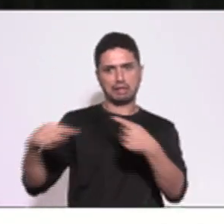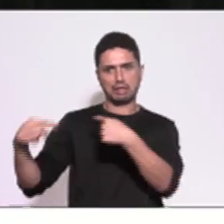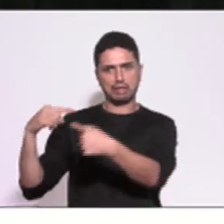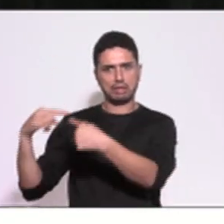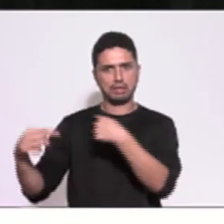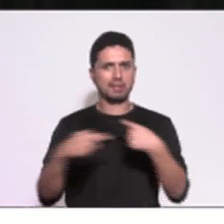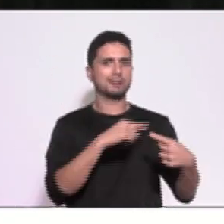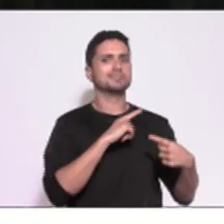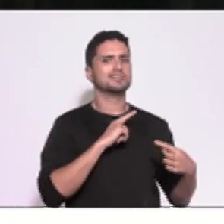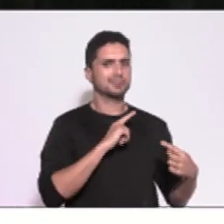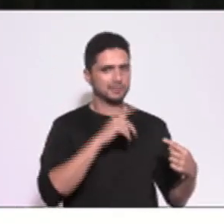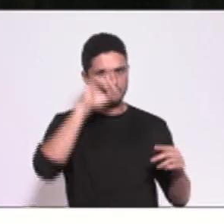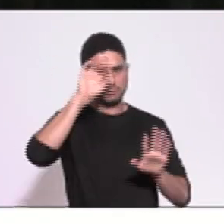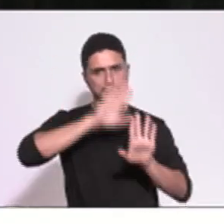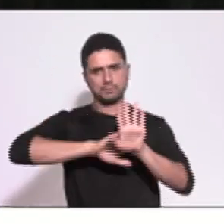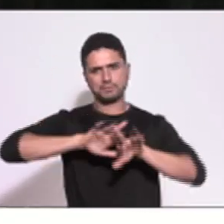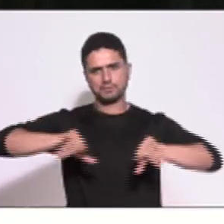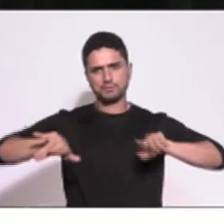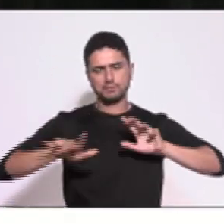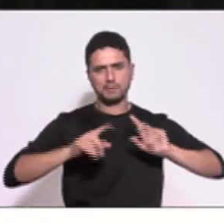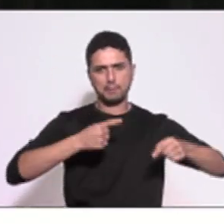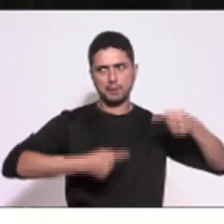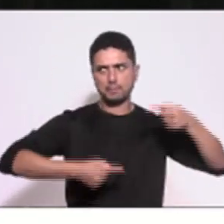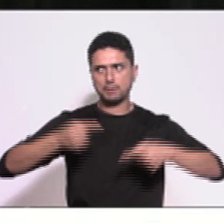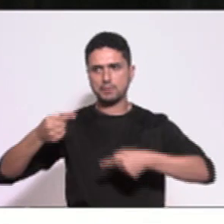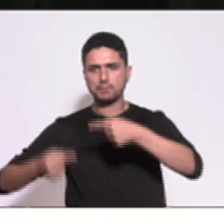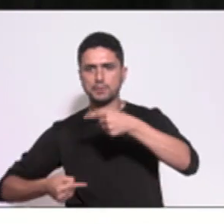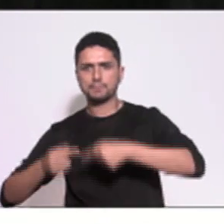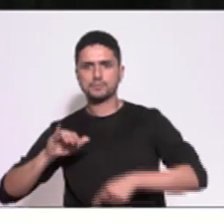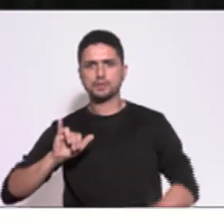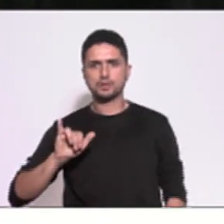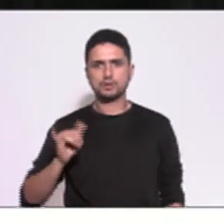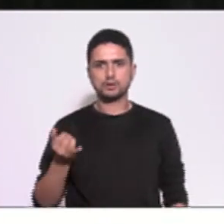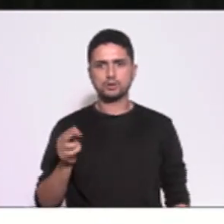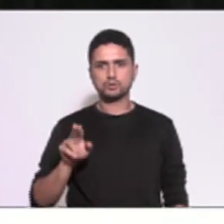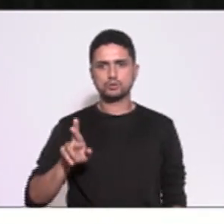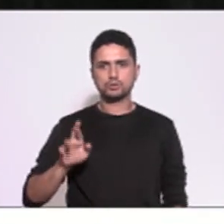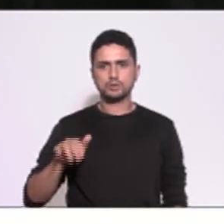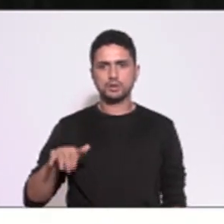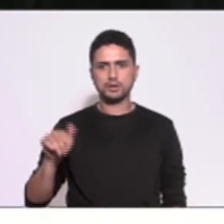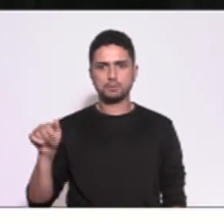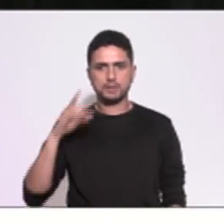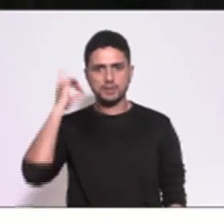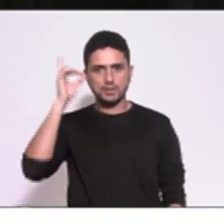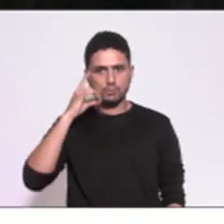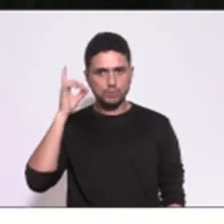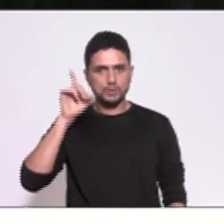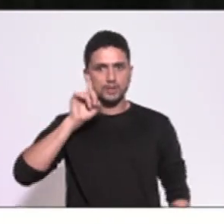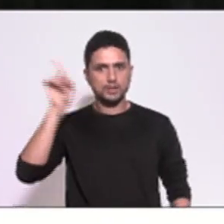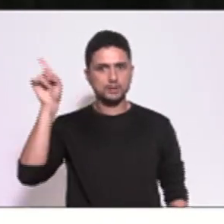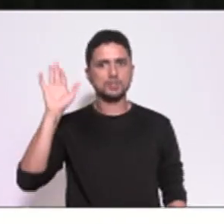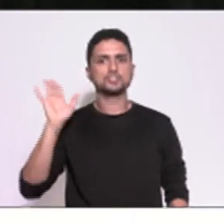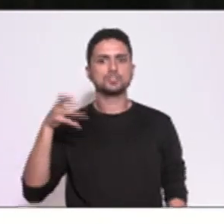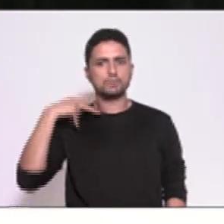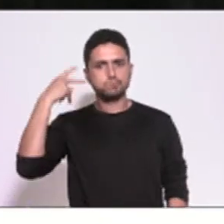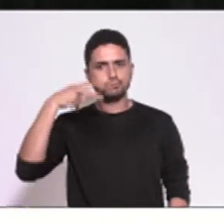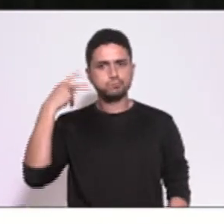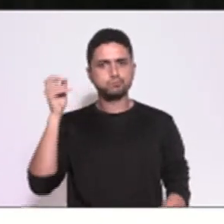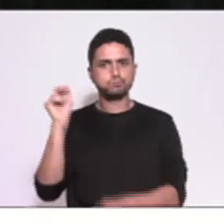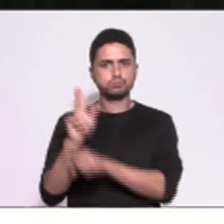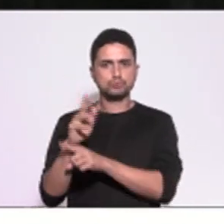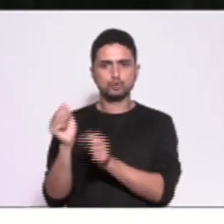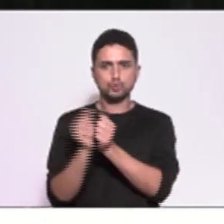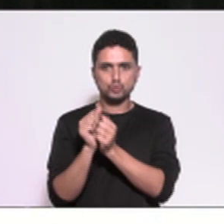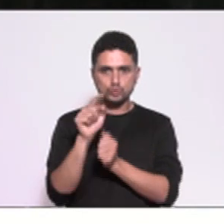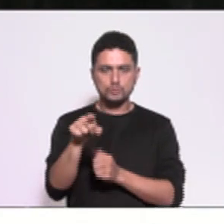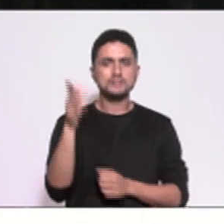históricos na Câmara Municipal, com a Jurema Batista, se eu não me engano, a deputada Jurema Batista foi vereadora junto